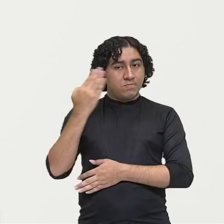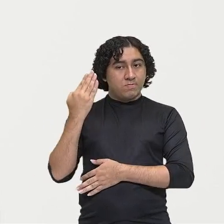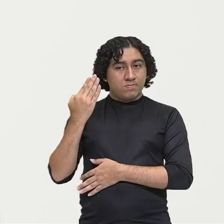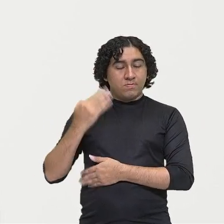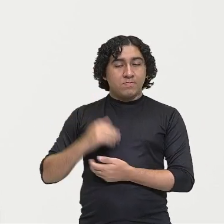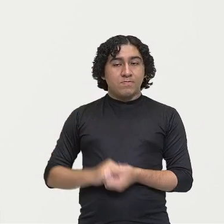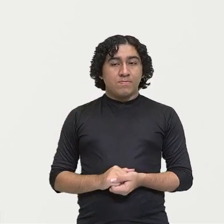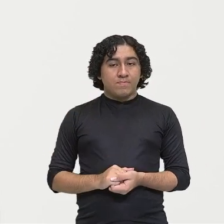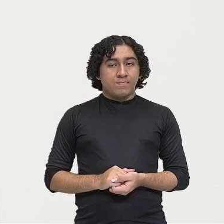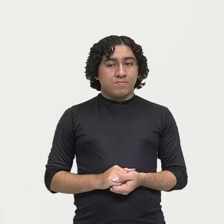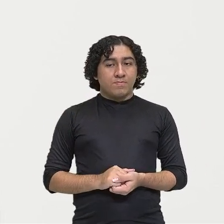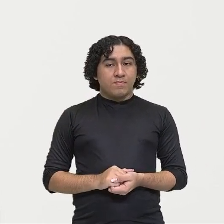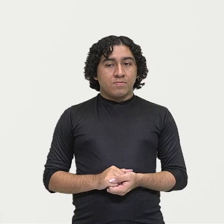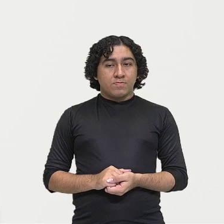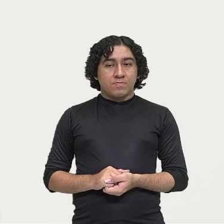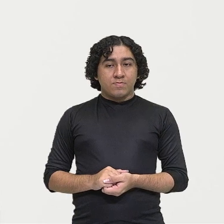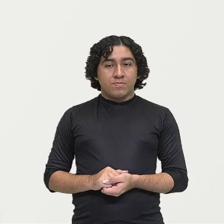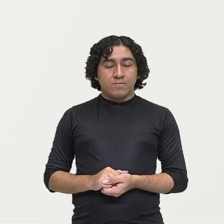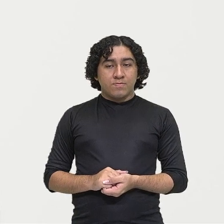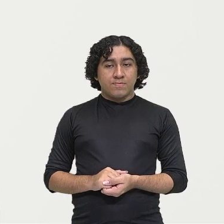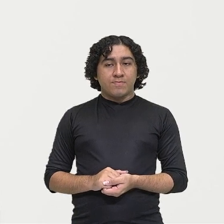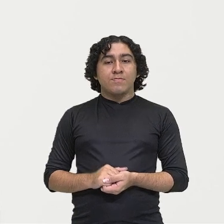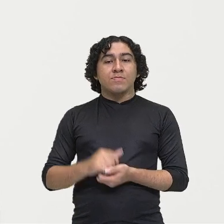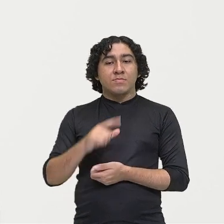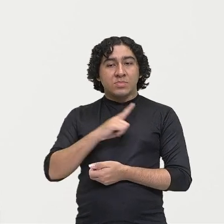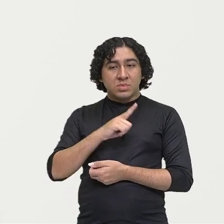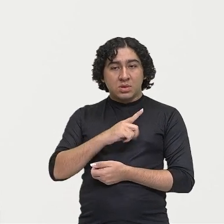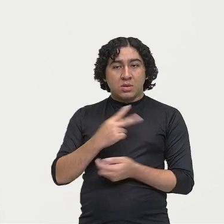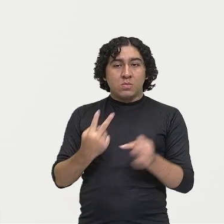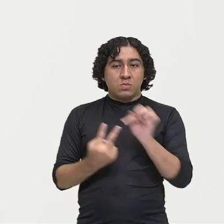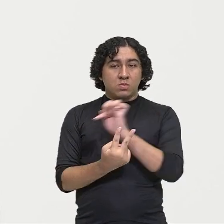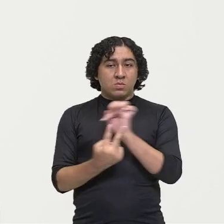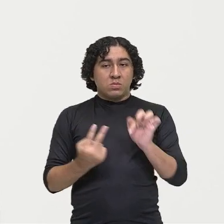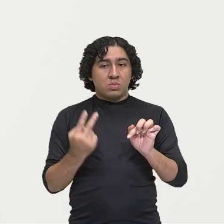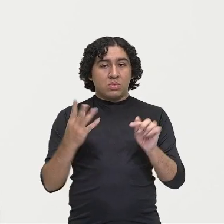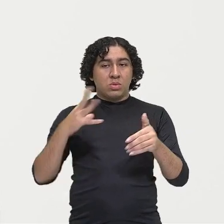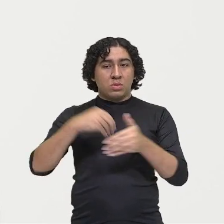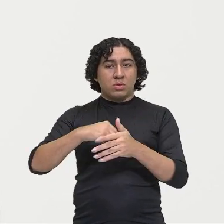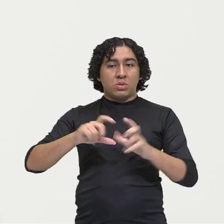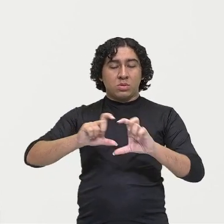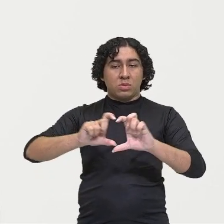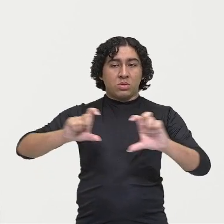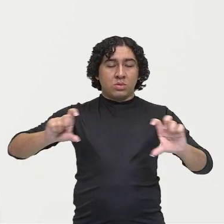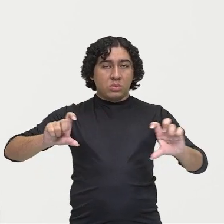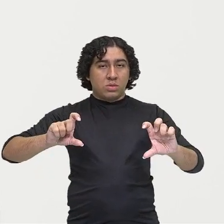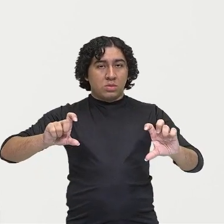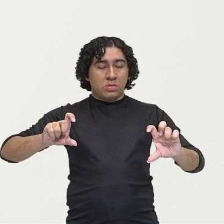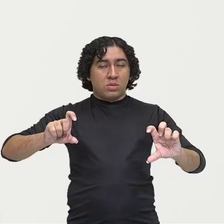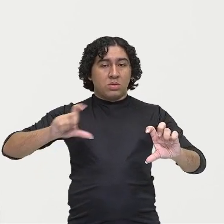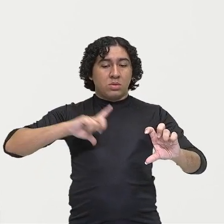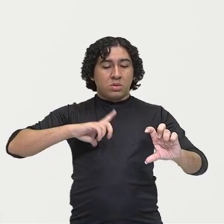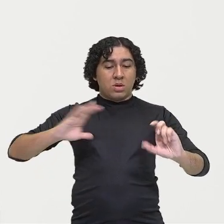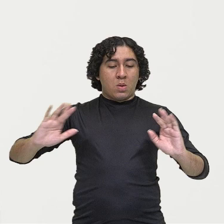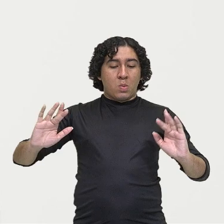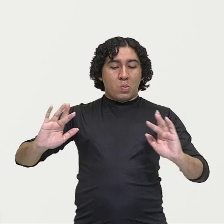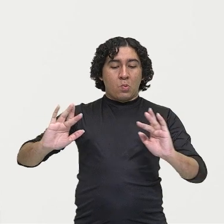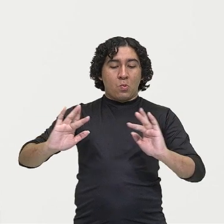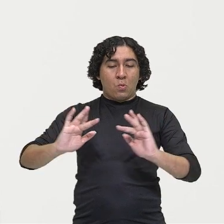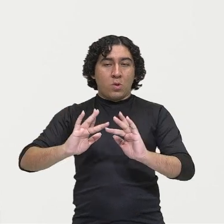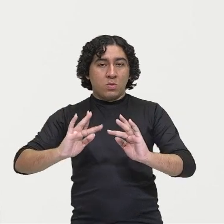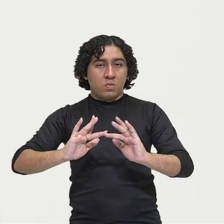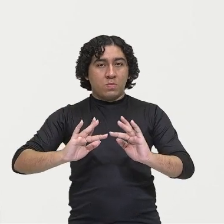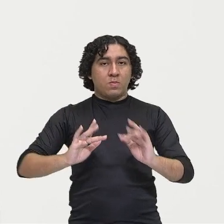tenho 2 forças, eu tenho essas forças aqui, e elas irão ser atraídas.